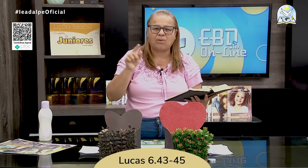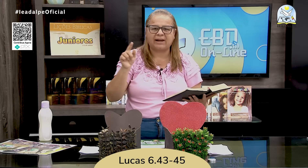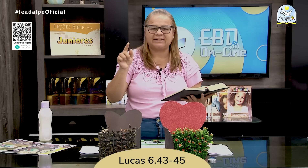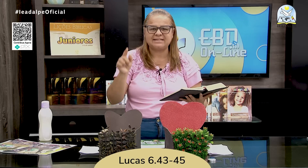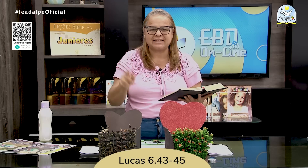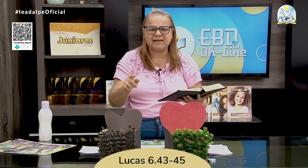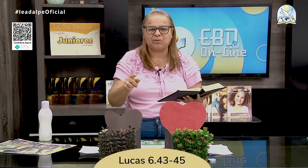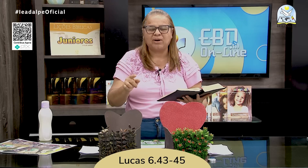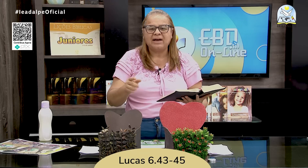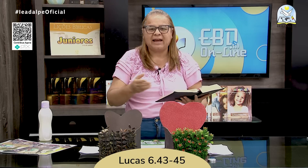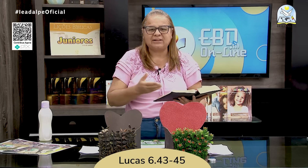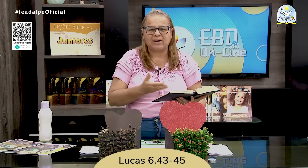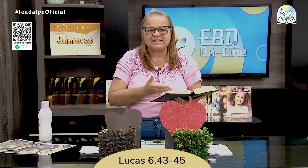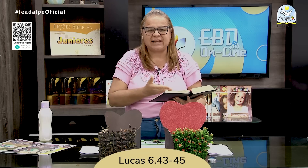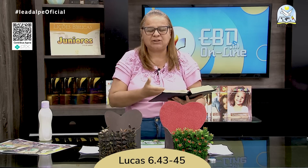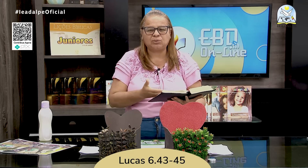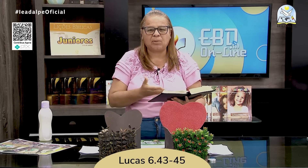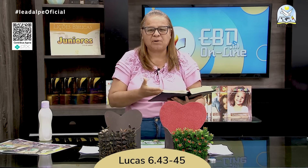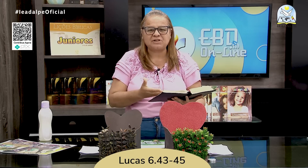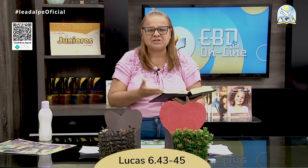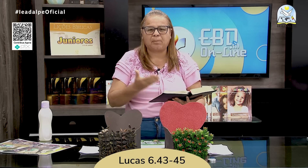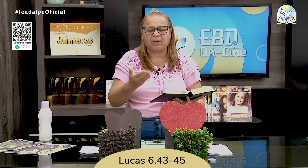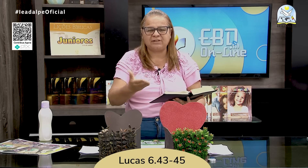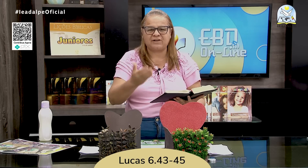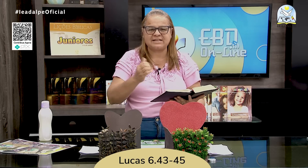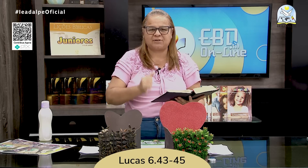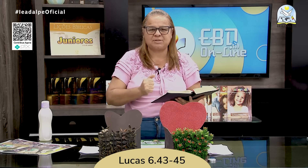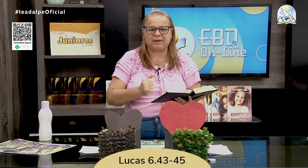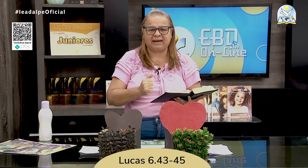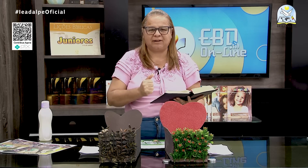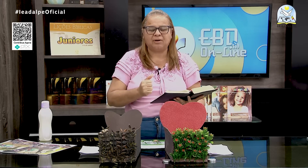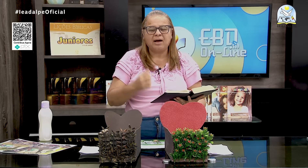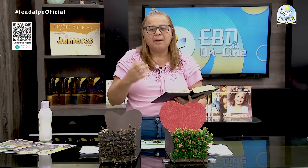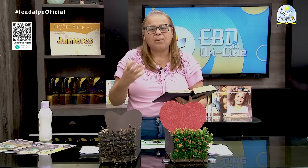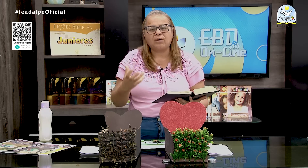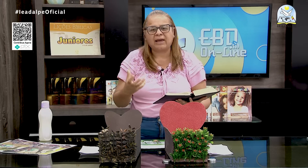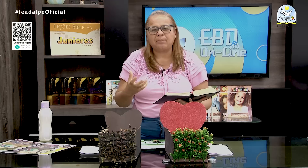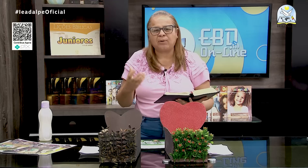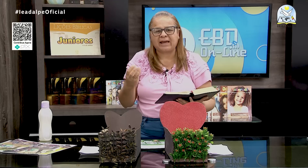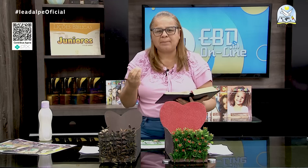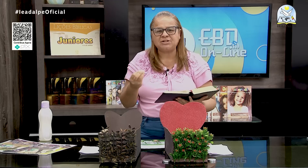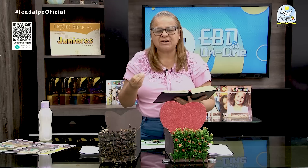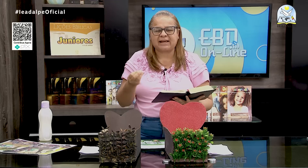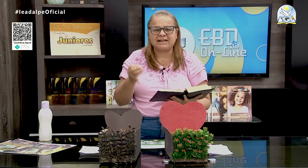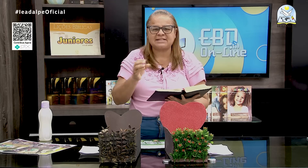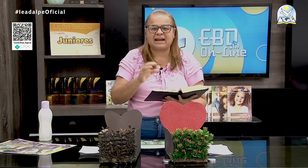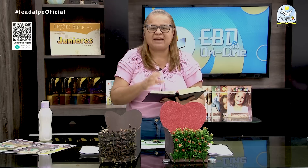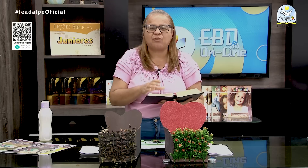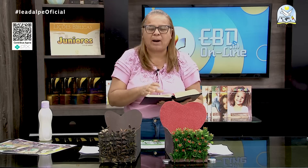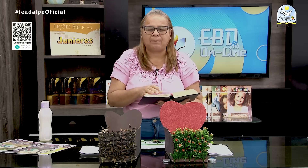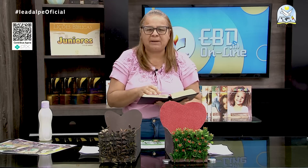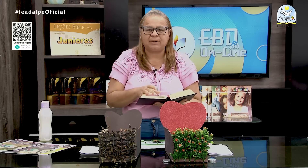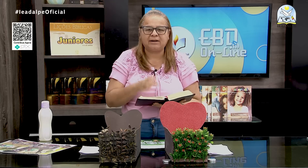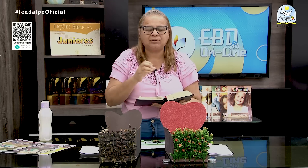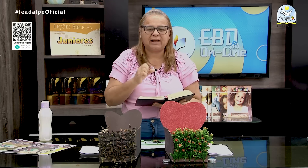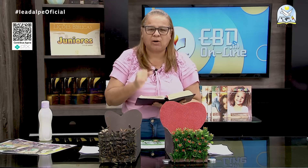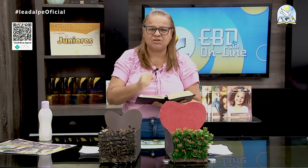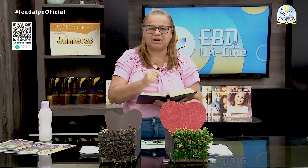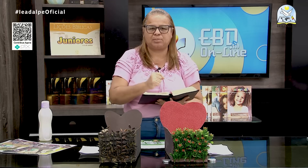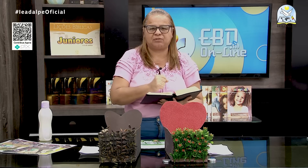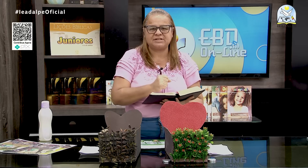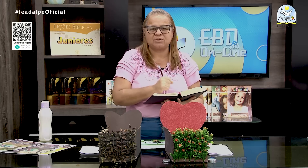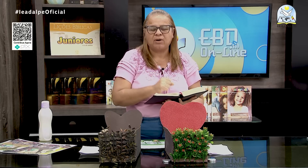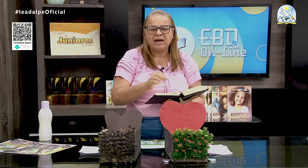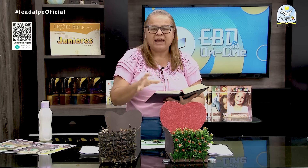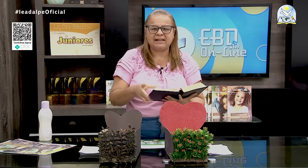ao 45 Então essa leitura o professor pode fazer com os pequenos porque porque a medida que eles levam a Bíblia Não tem